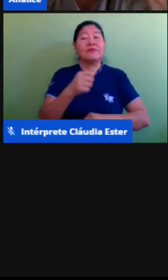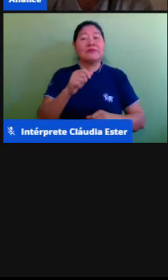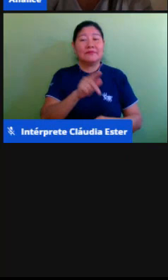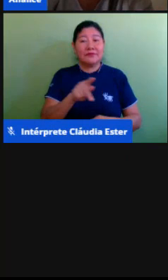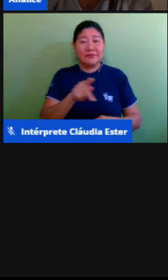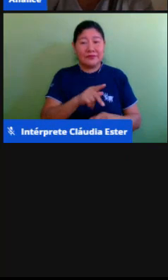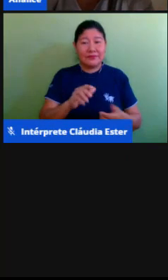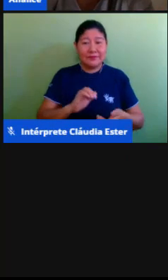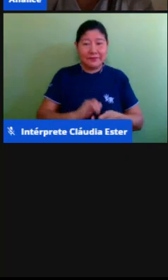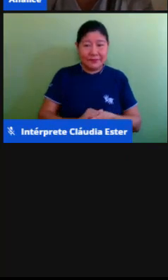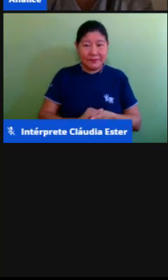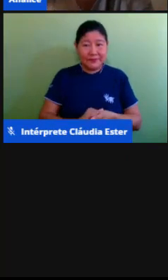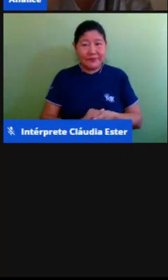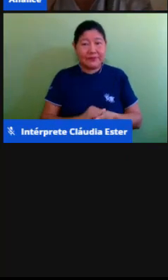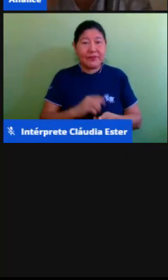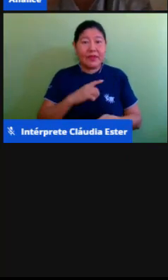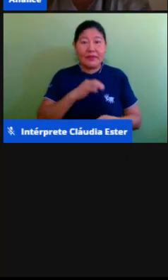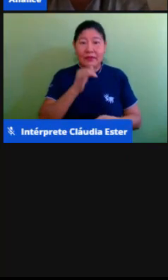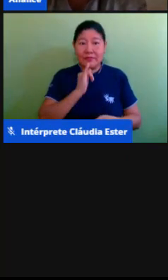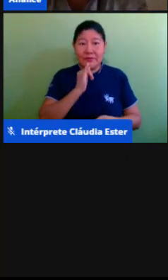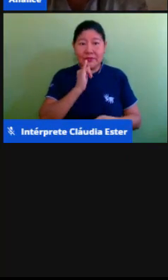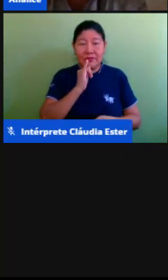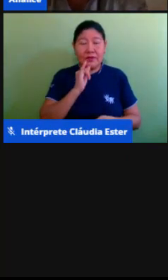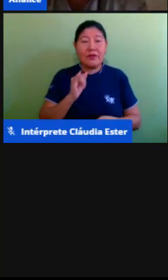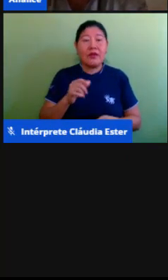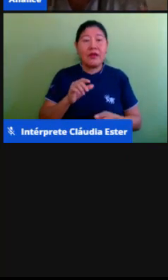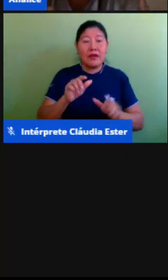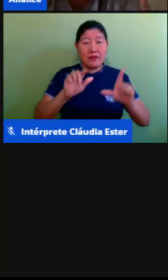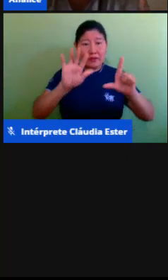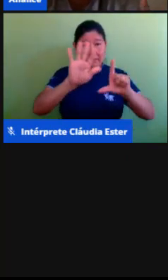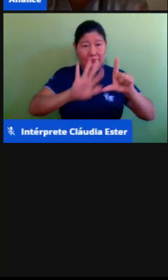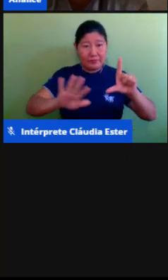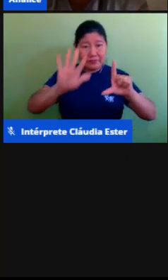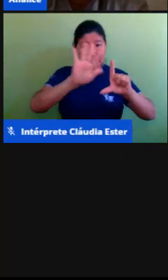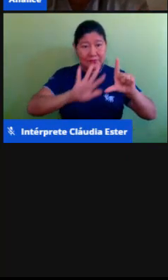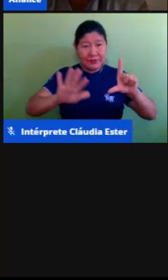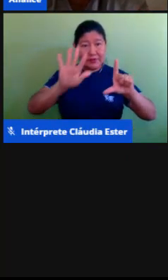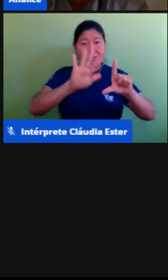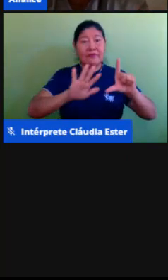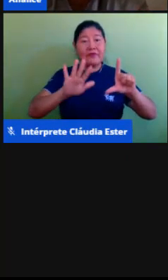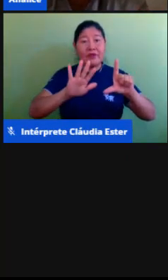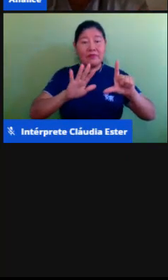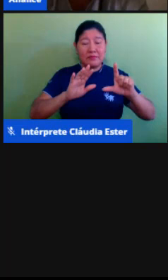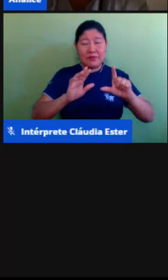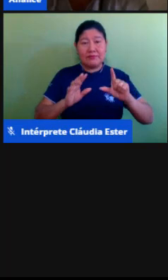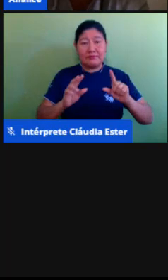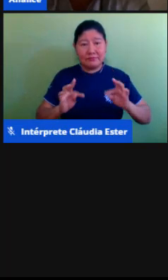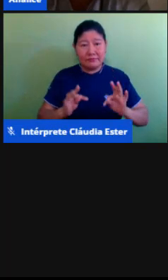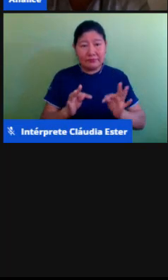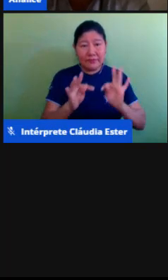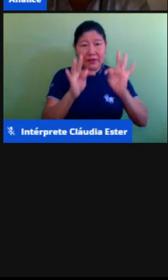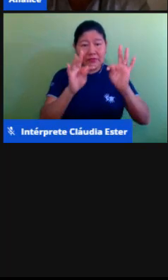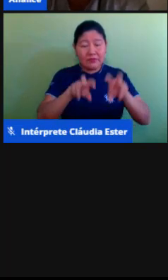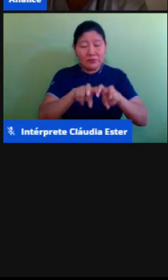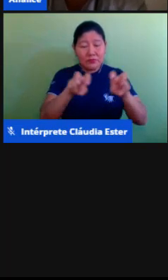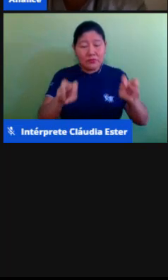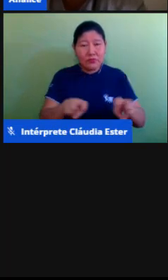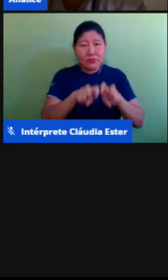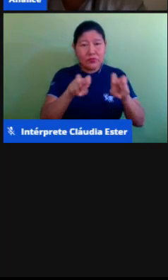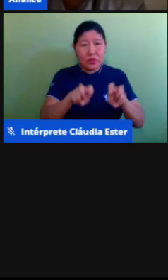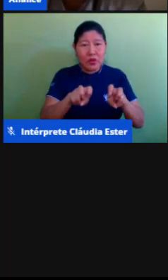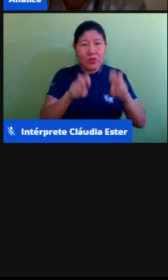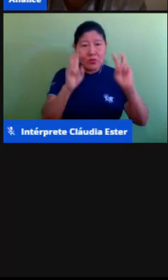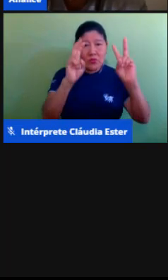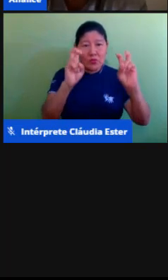uma plataforma digital com o conceito da paisagem, com aqueles conhecimentos específicos que estão lá no